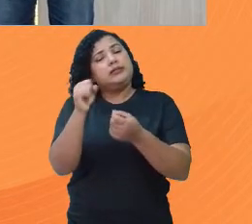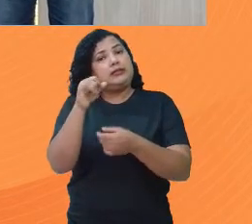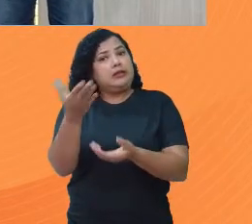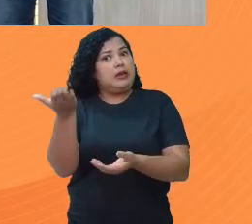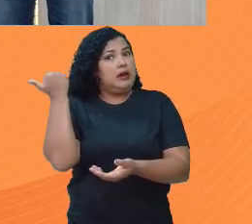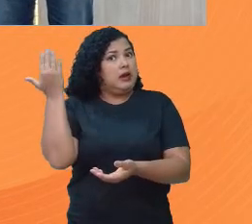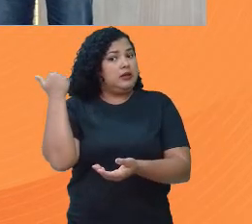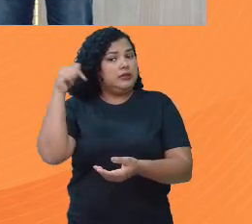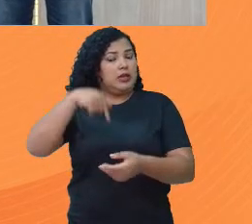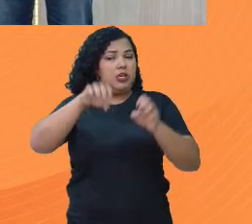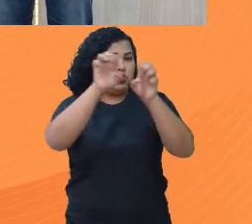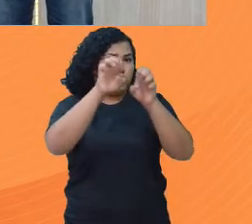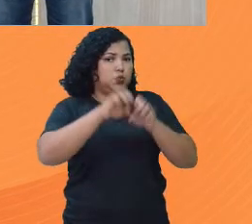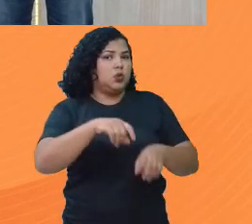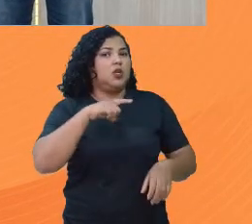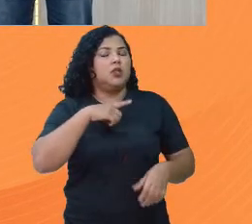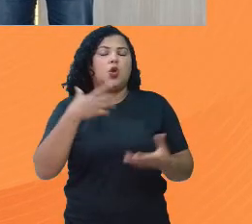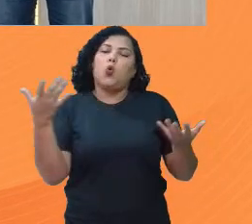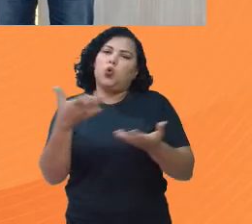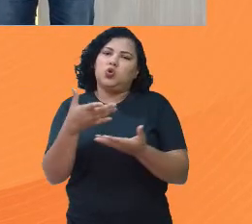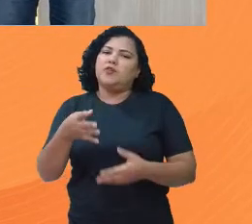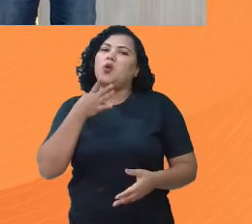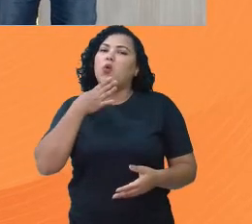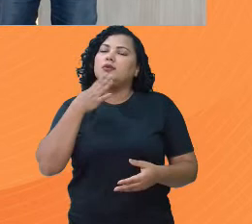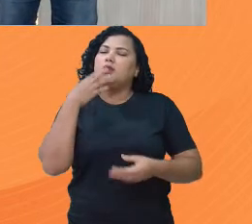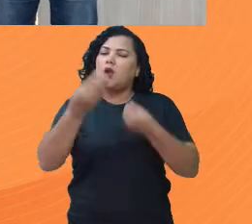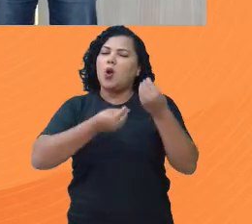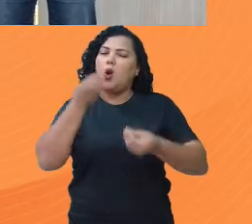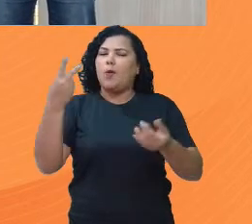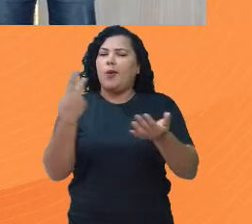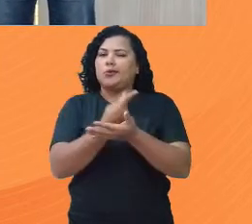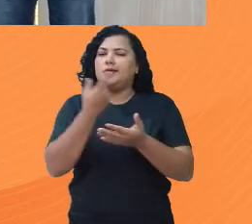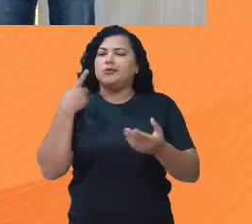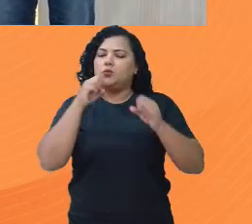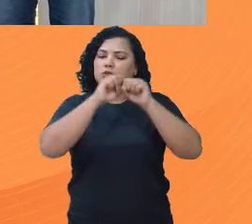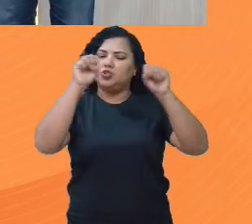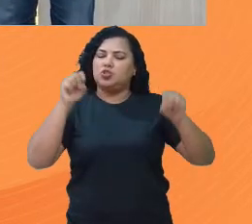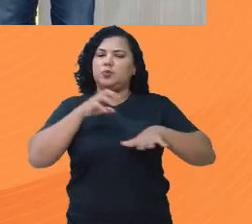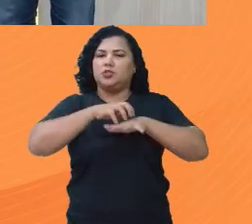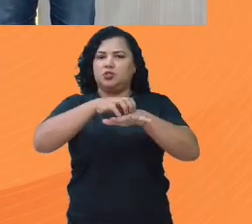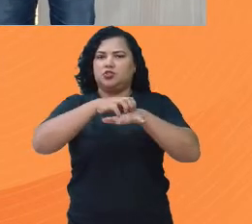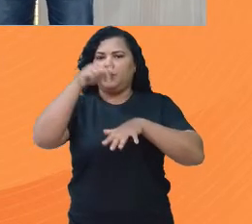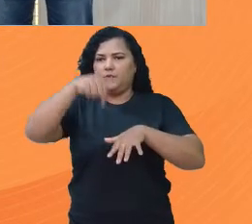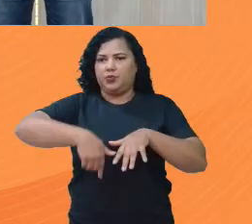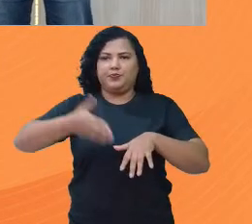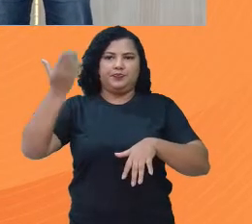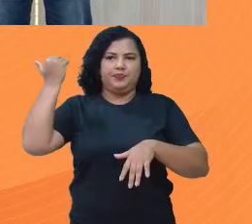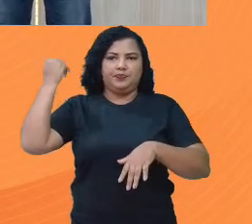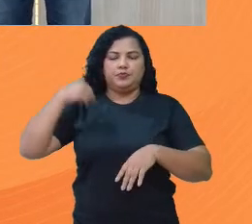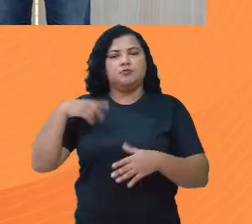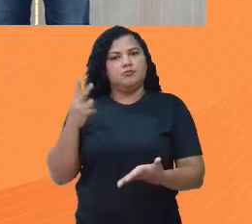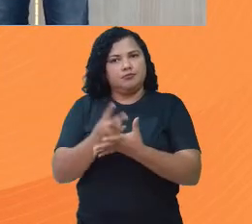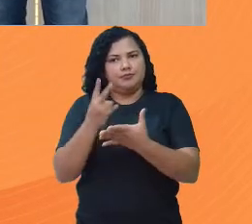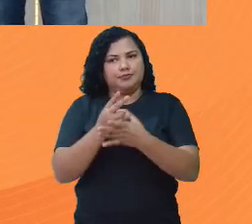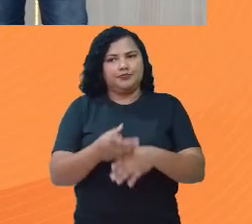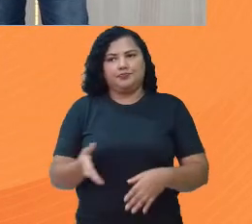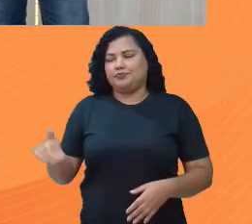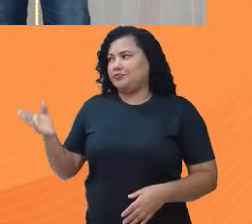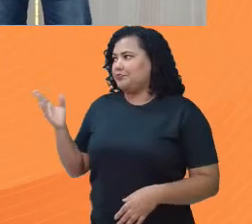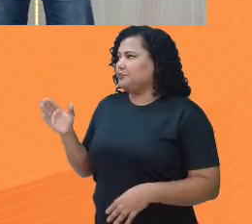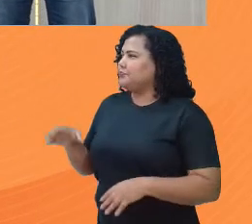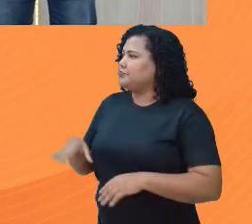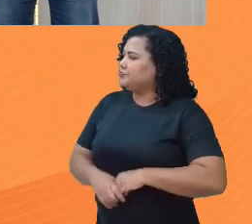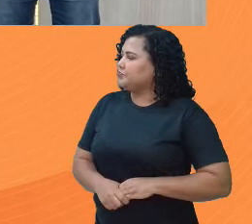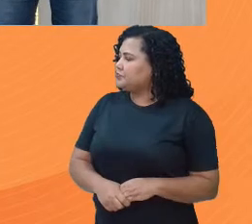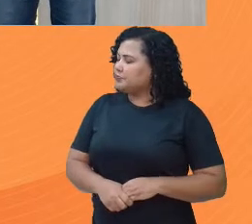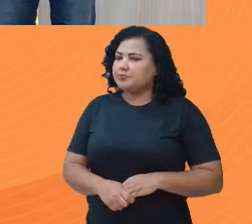estruturado. Então hoje a gente vai conhecer um pouco como era esse sistema, como é que ele funcionava, tá certo? Então vamos seguindo aí, ó. Por